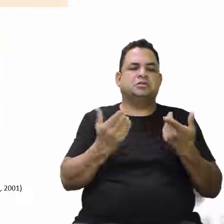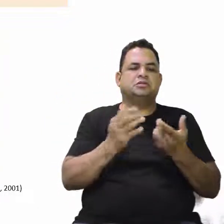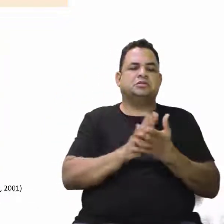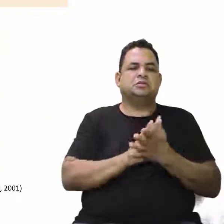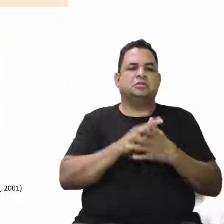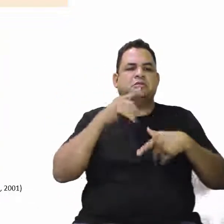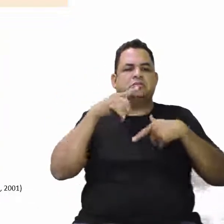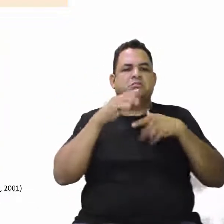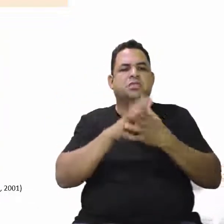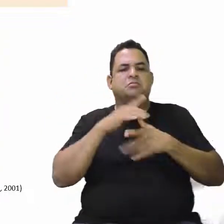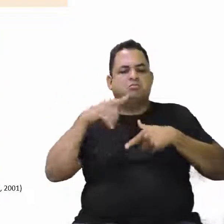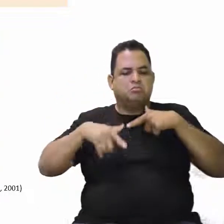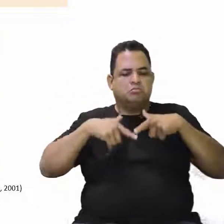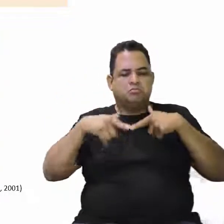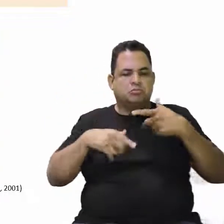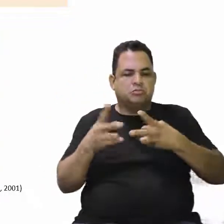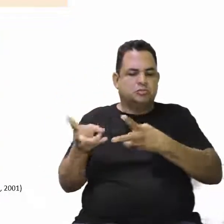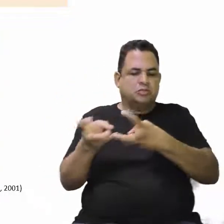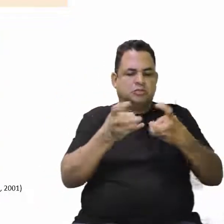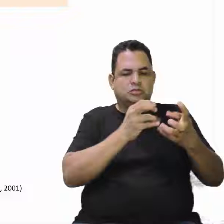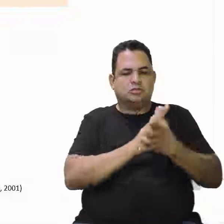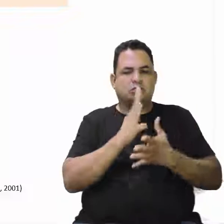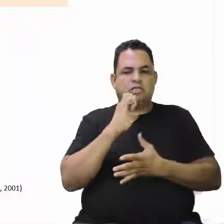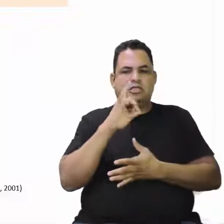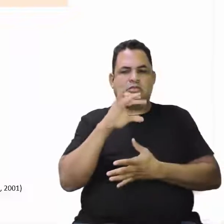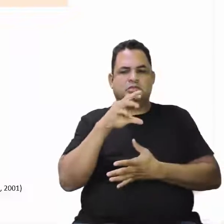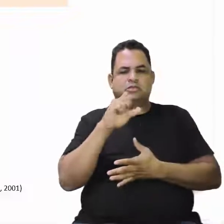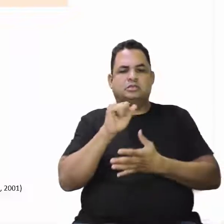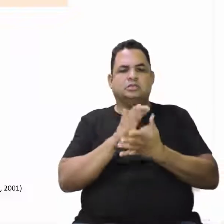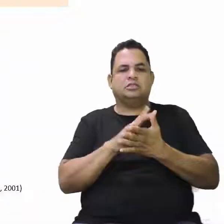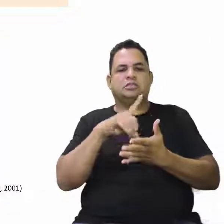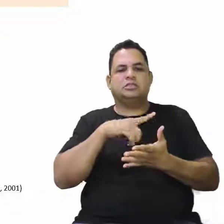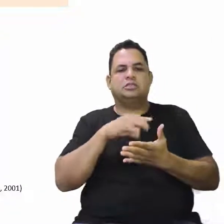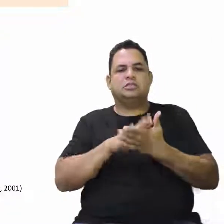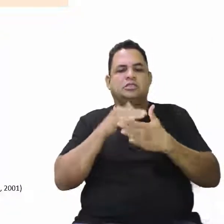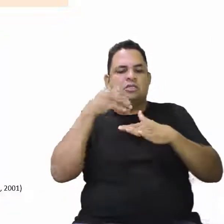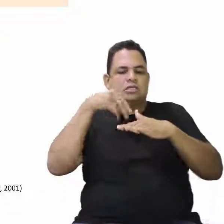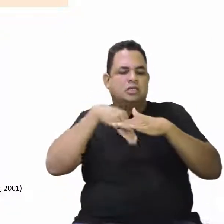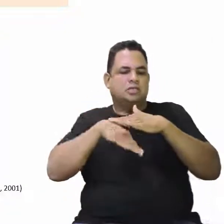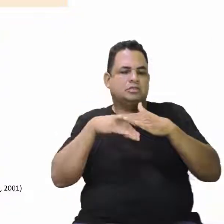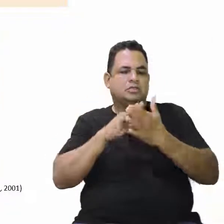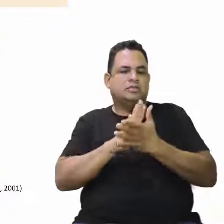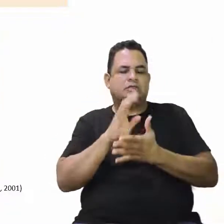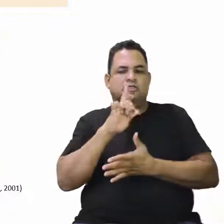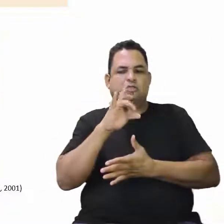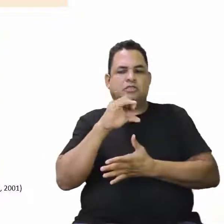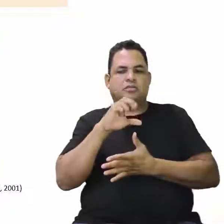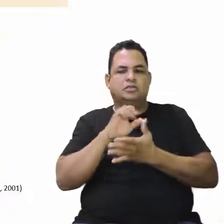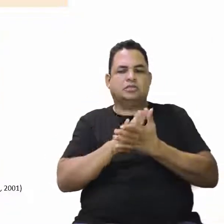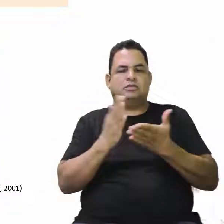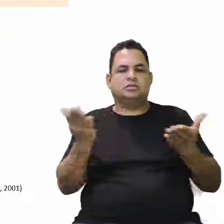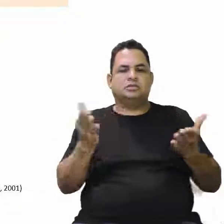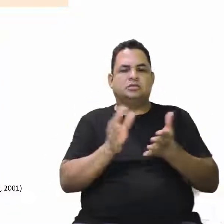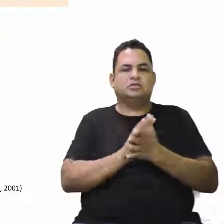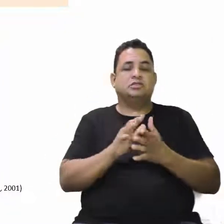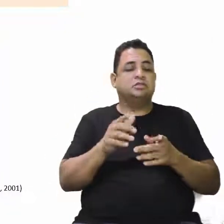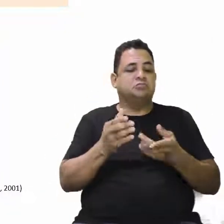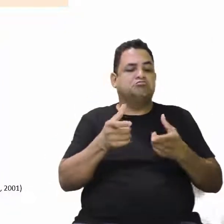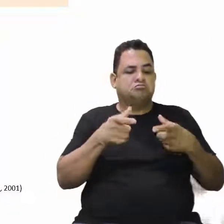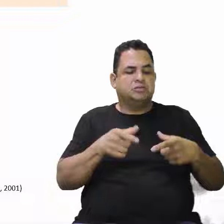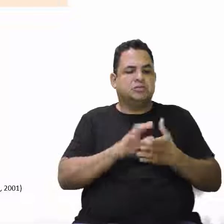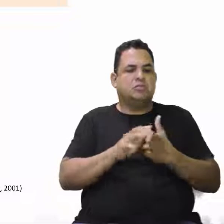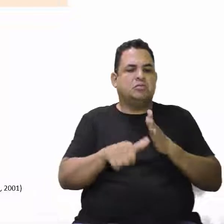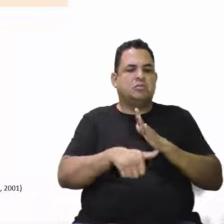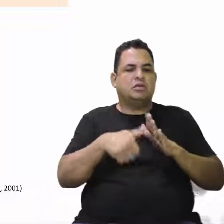da cassiterita, Rondônia tem reservas de diamante. Então, o setor primário, ele é importante